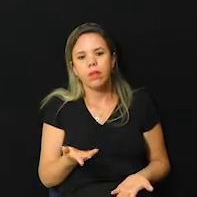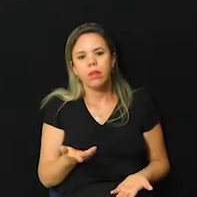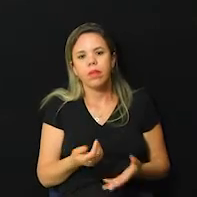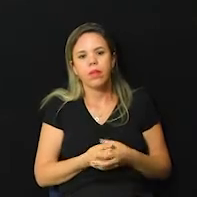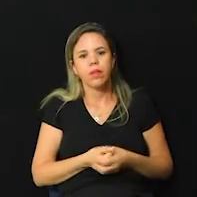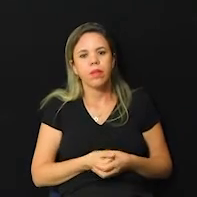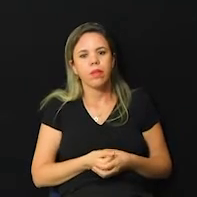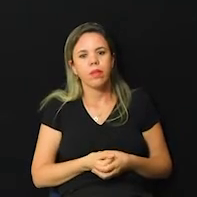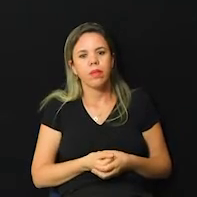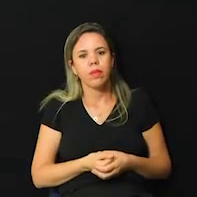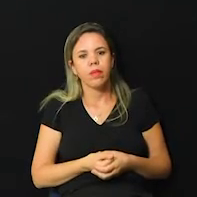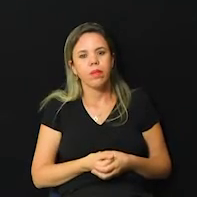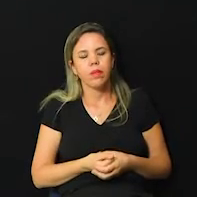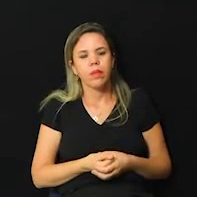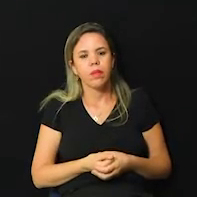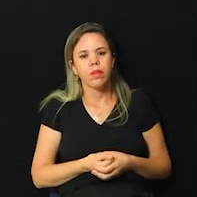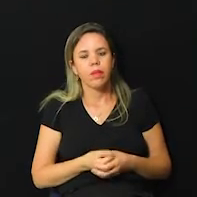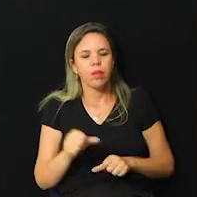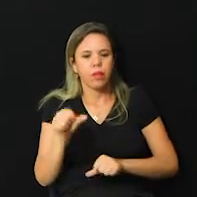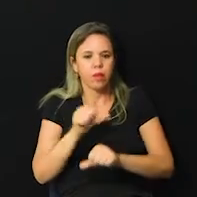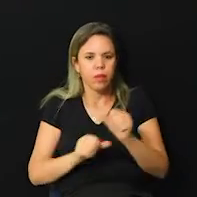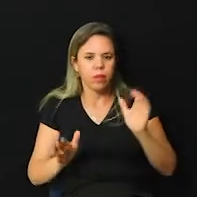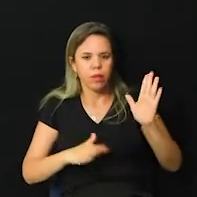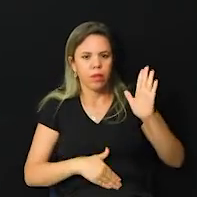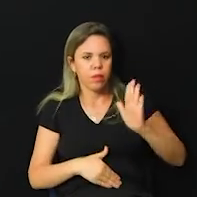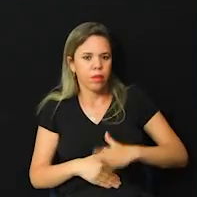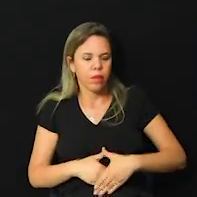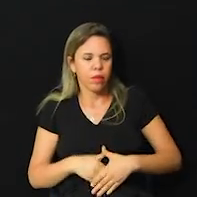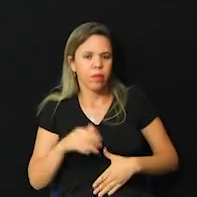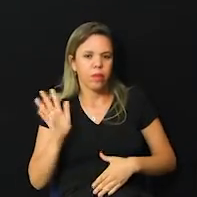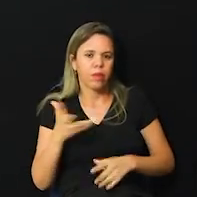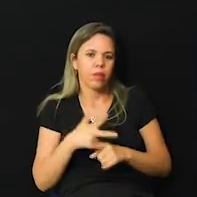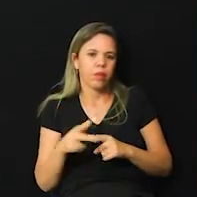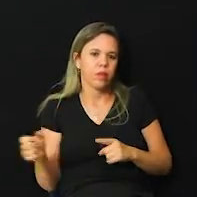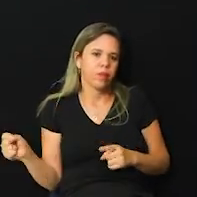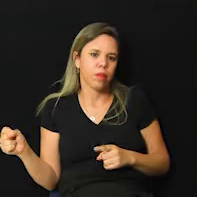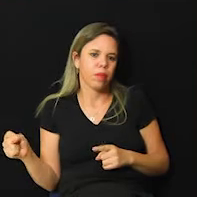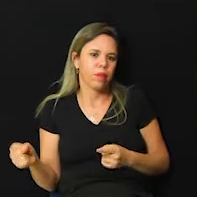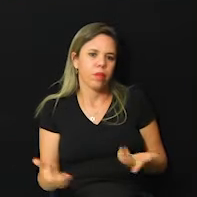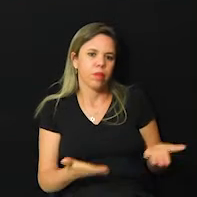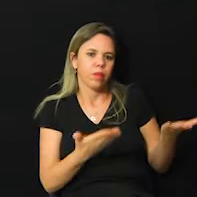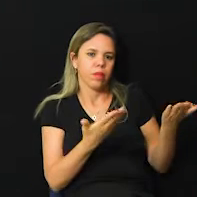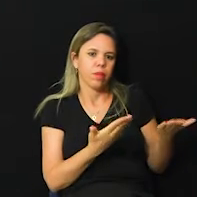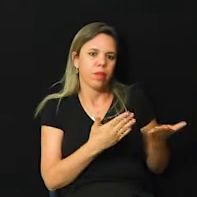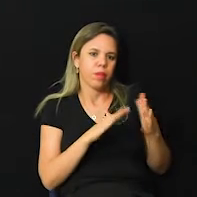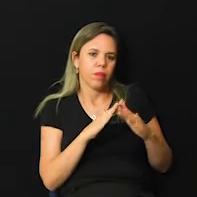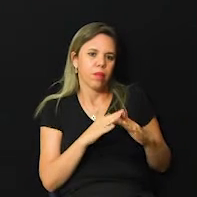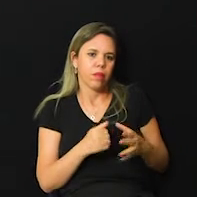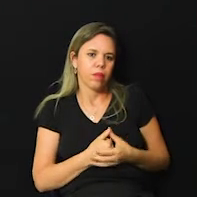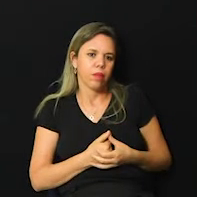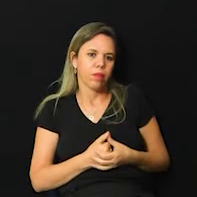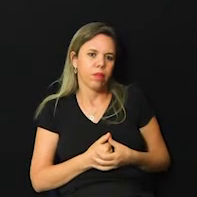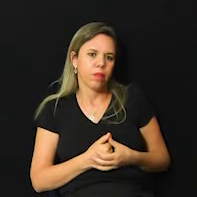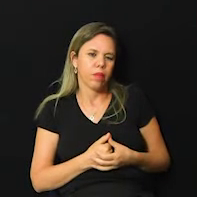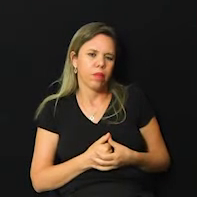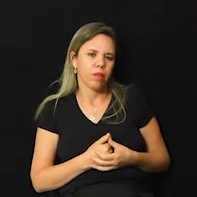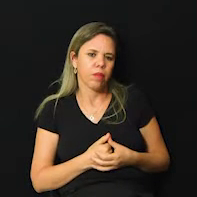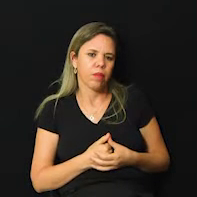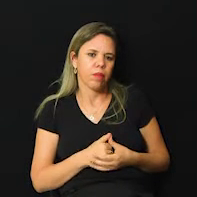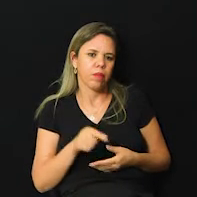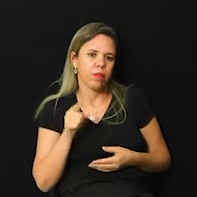acabou de falar tal que até troca a fralda né que já superou isso você leva na escola